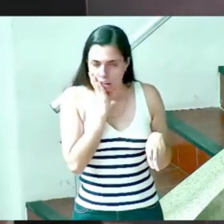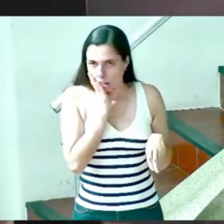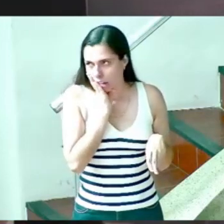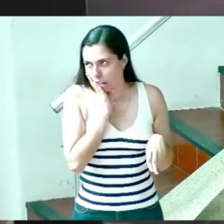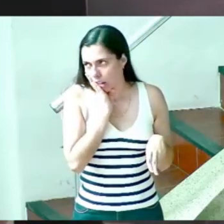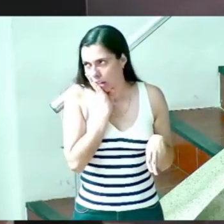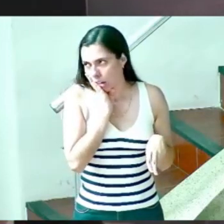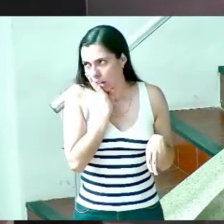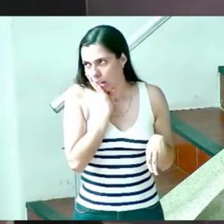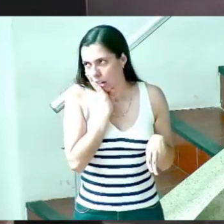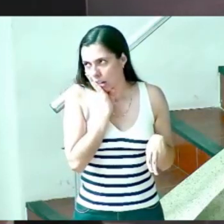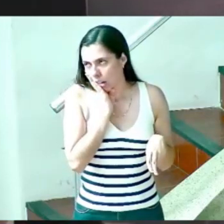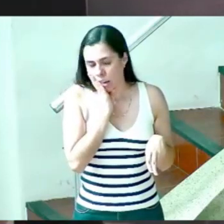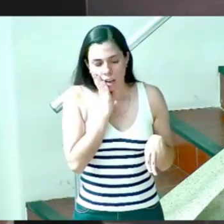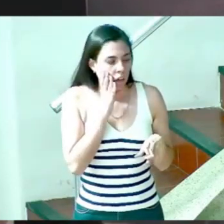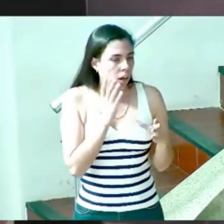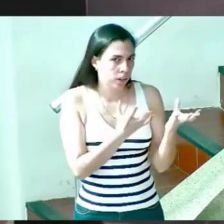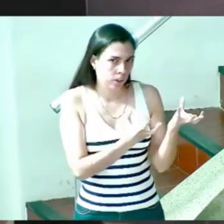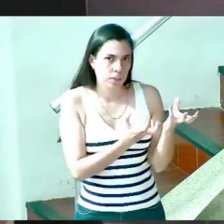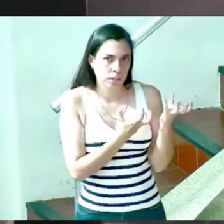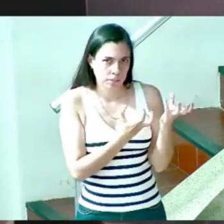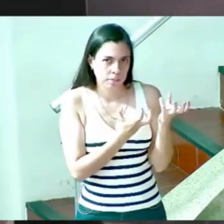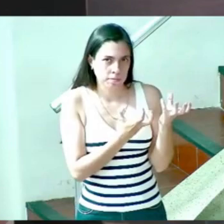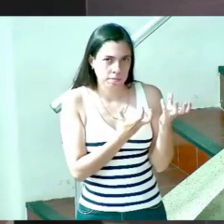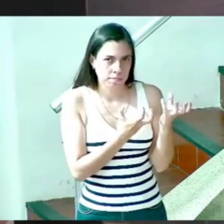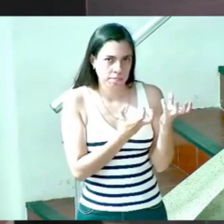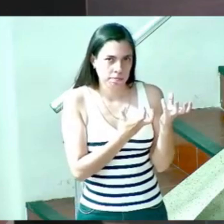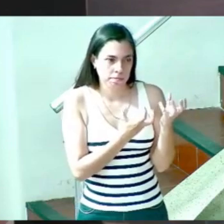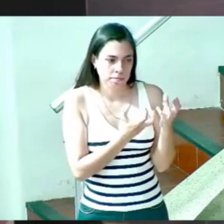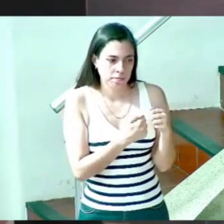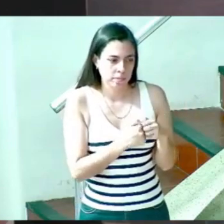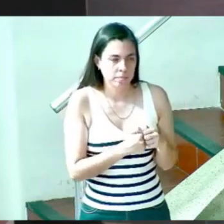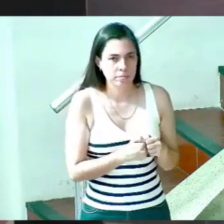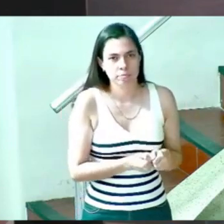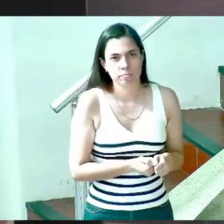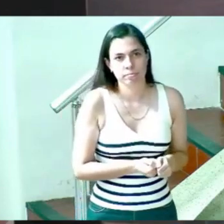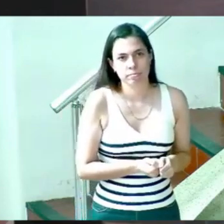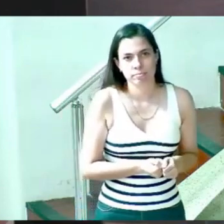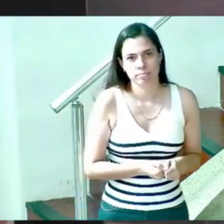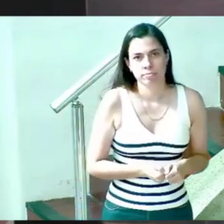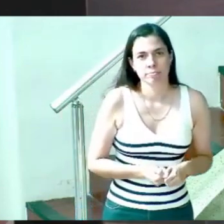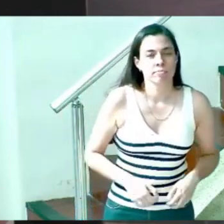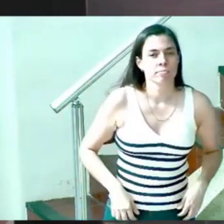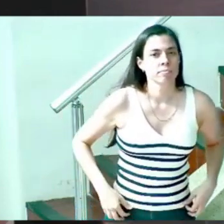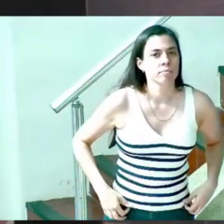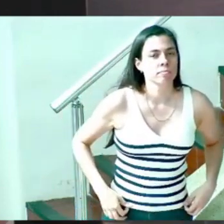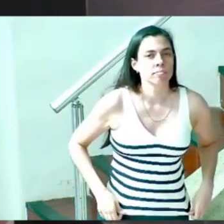que levar a sério a minha dieta, mas eu estou tentado a quebrar hoje.